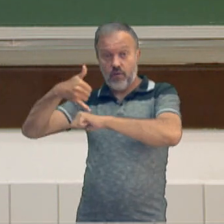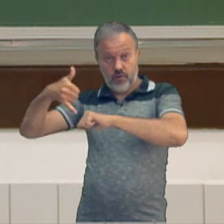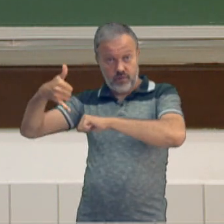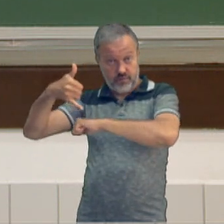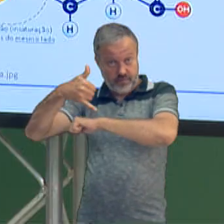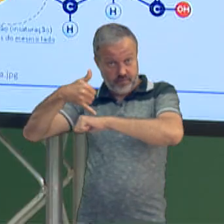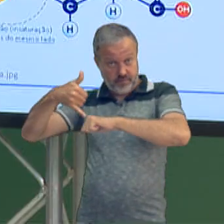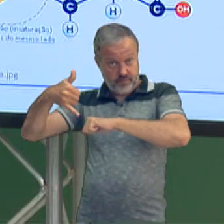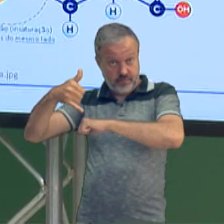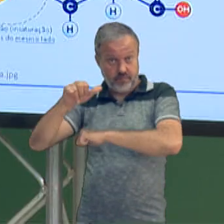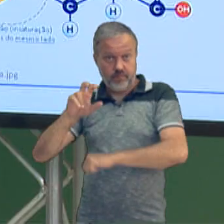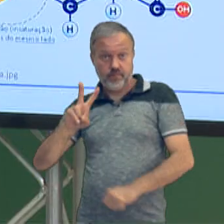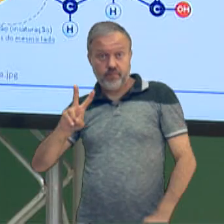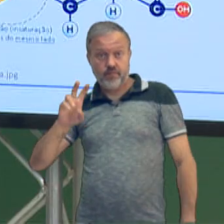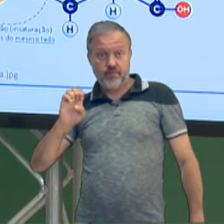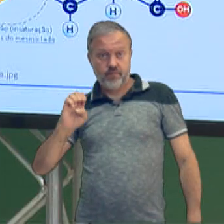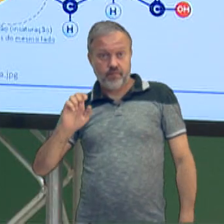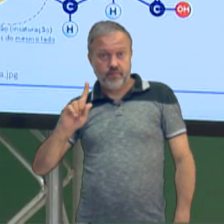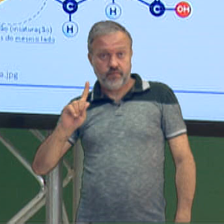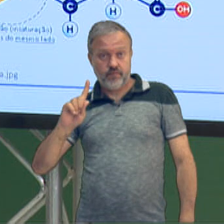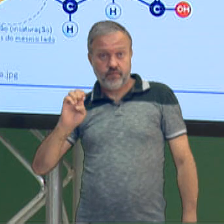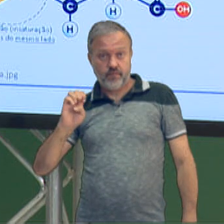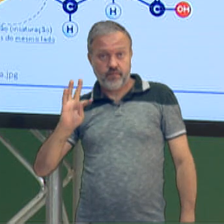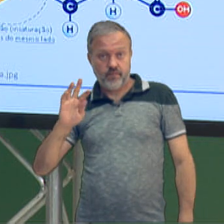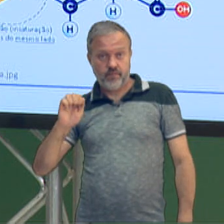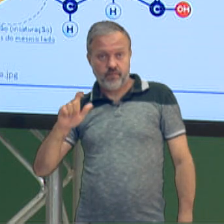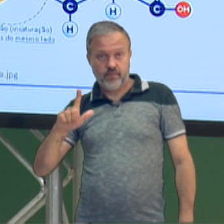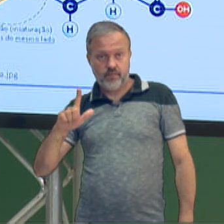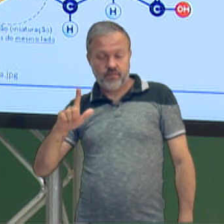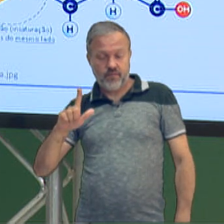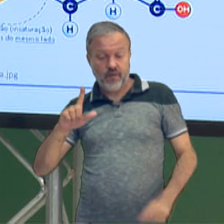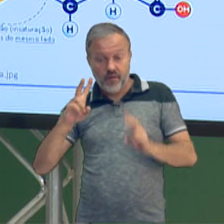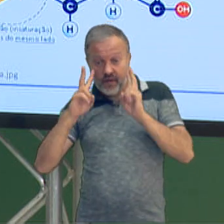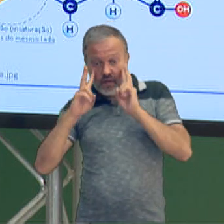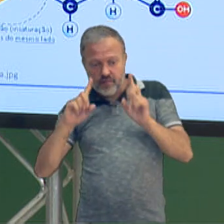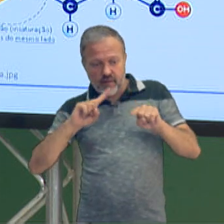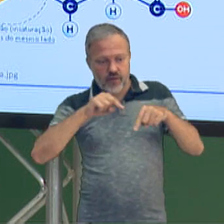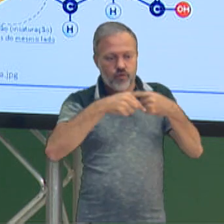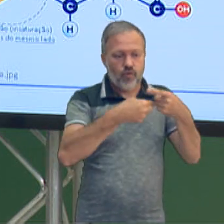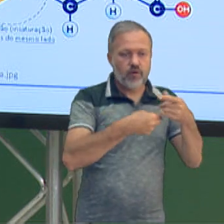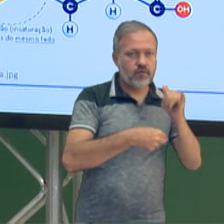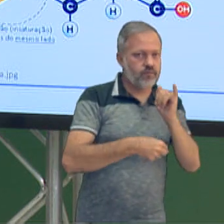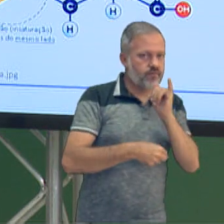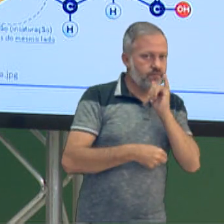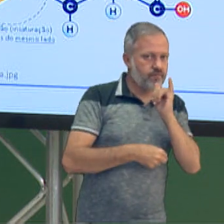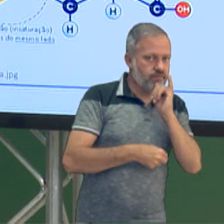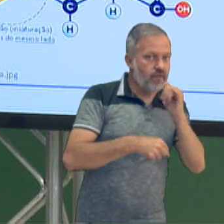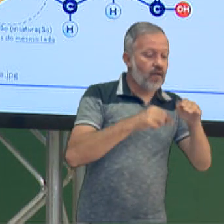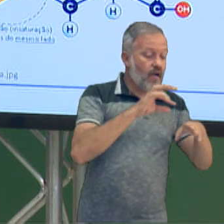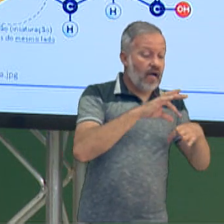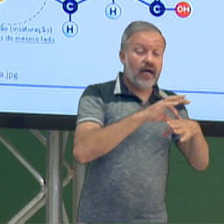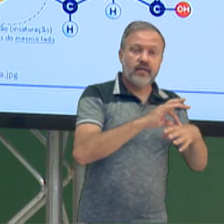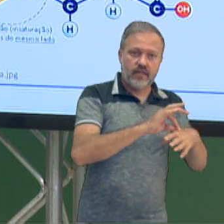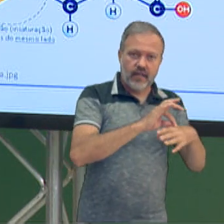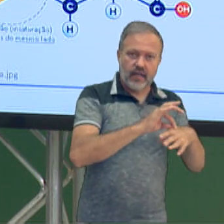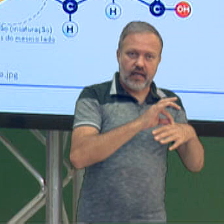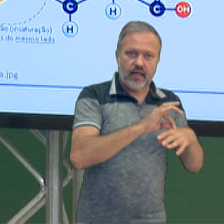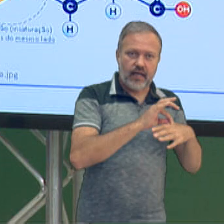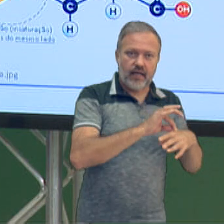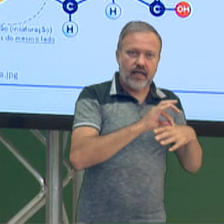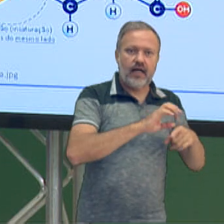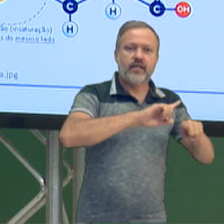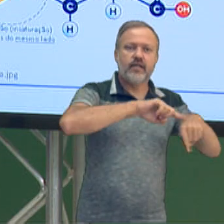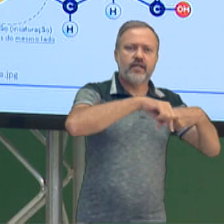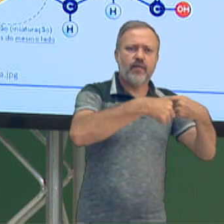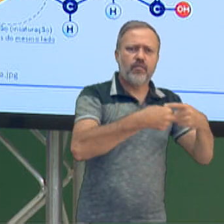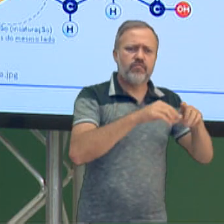animal, pense numa costela depois que esfriou. Tem bastante gordura e ela fica sólida. Por quê? Porque ela é saturada. Né?